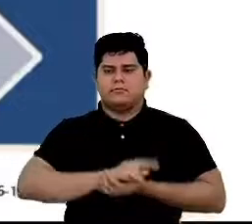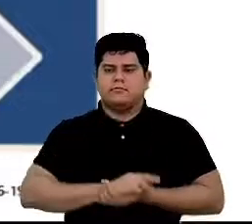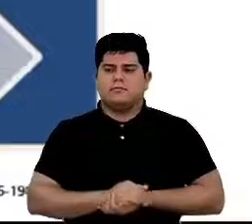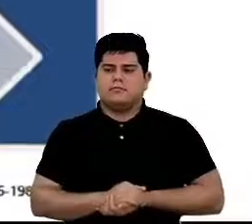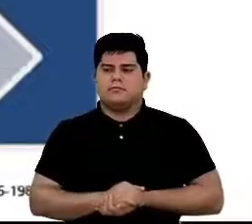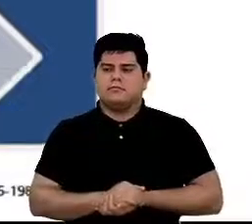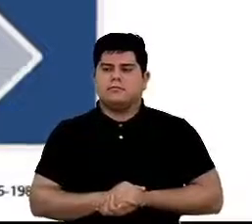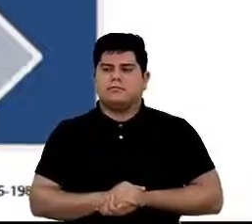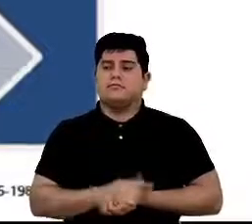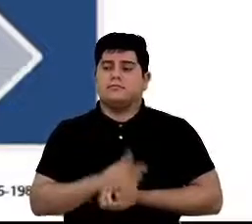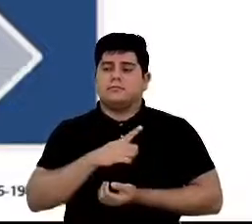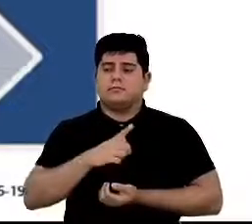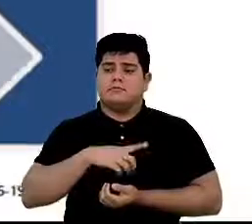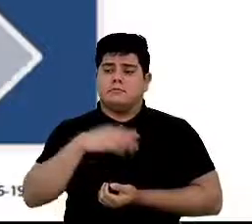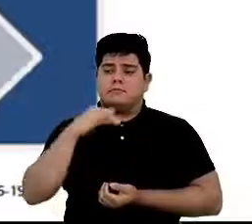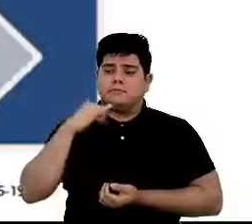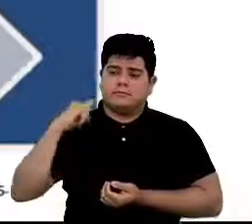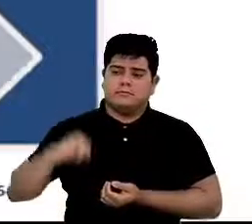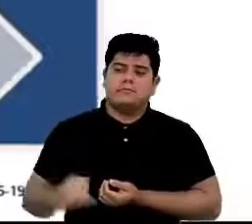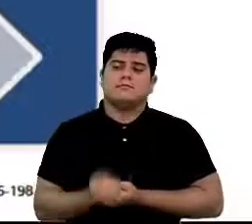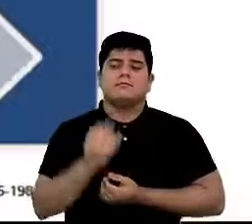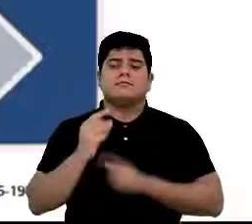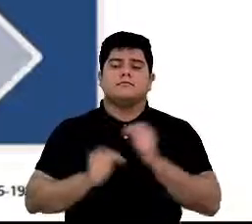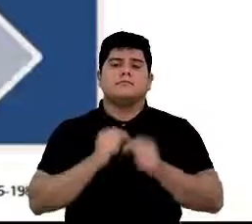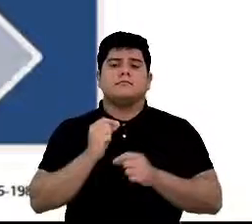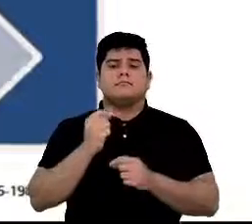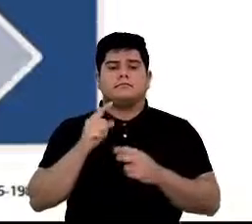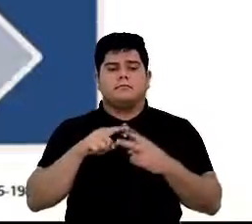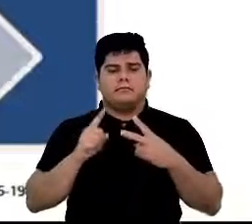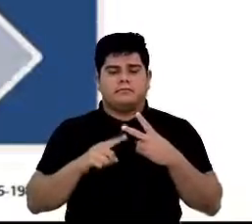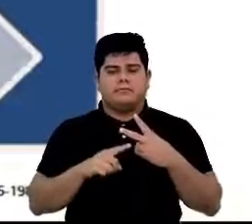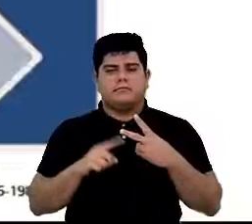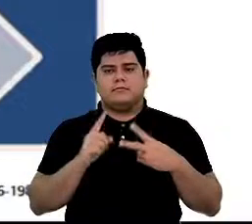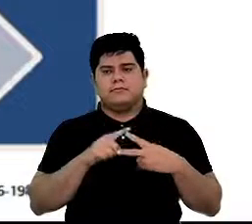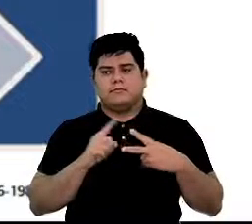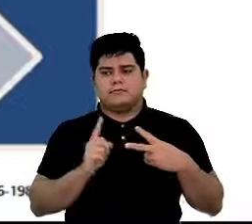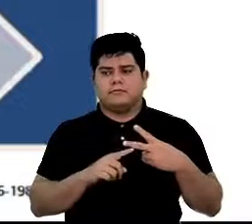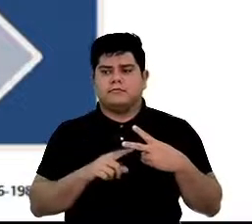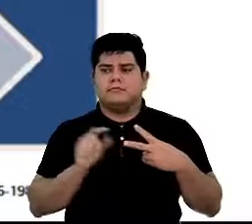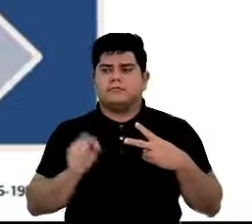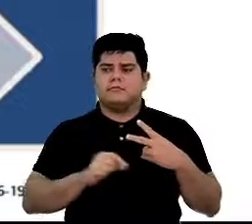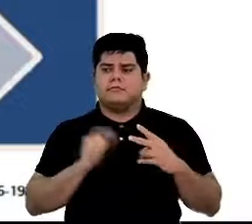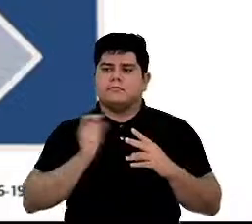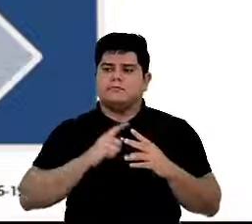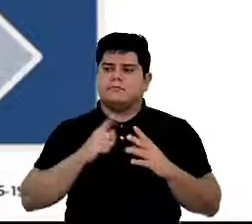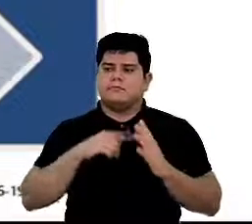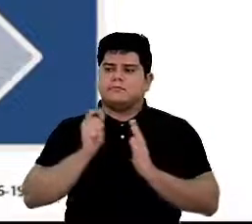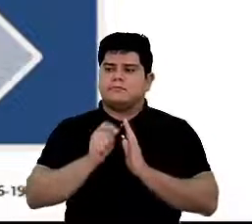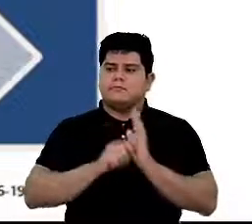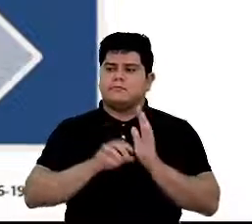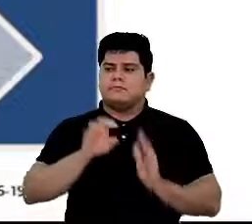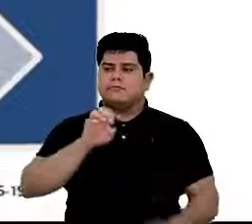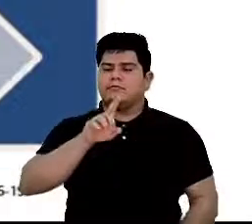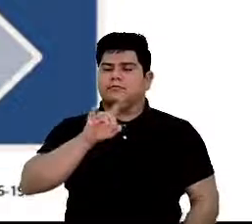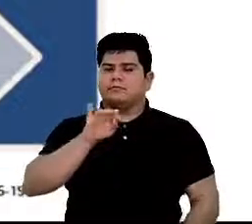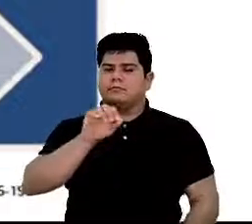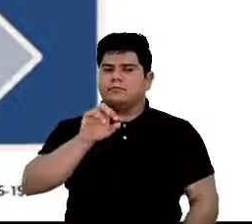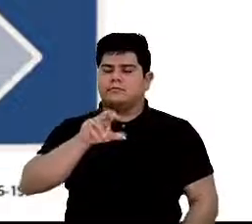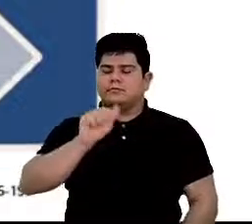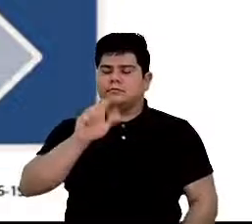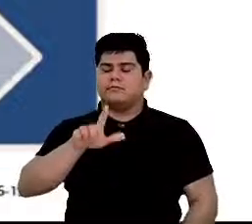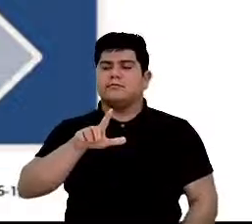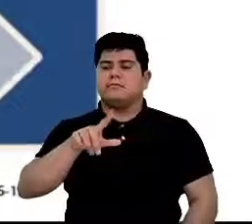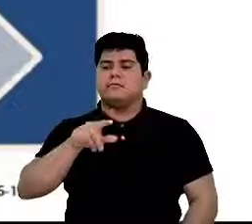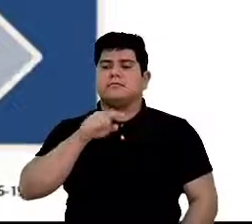Tive a oportunidade, junto de dois colegas, do Wilter e do Jader, escrever um editorial para